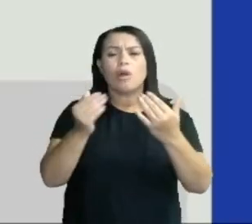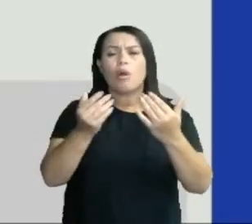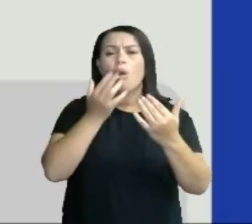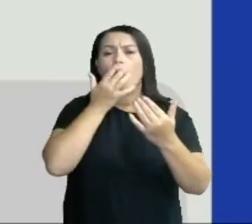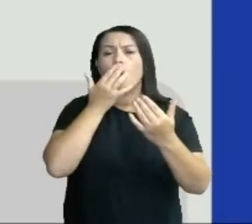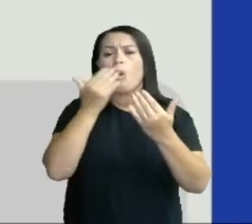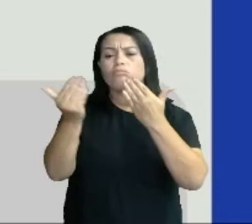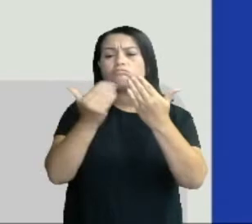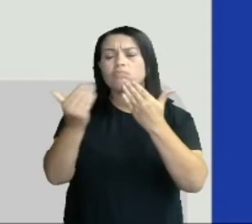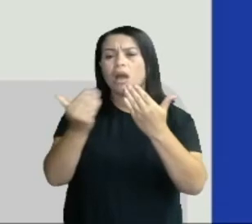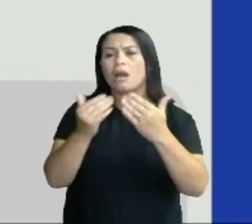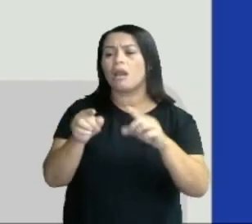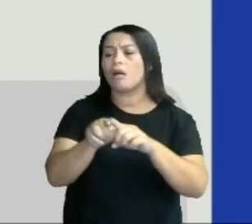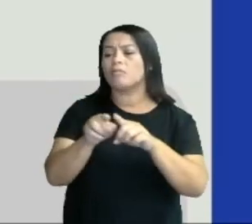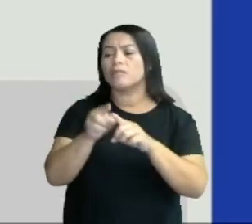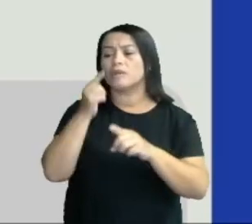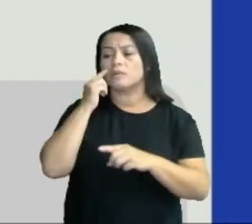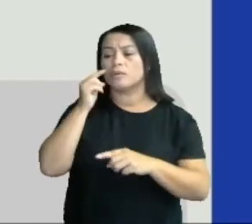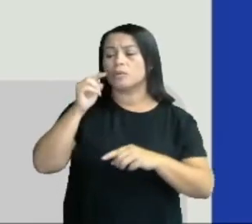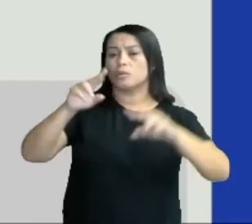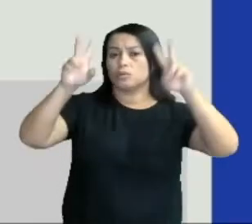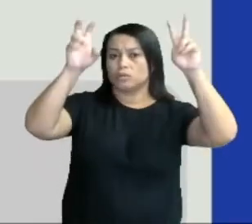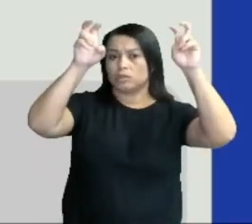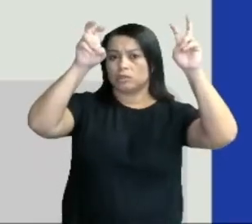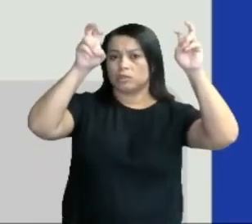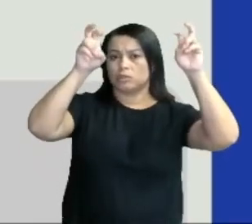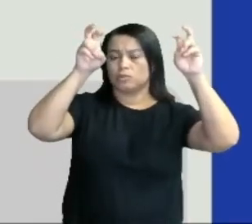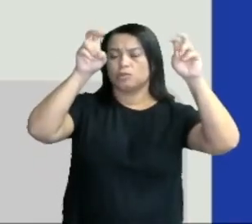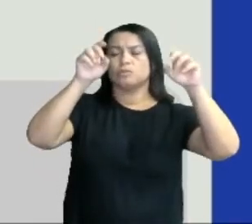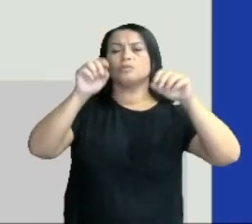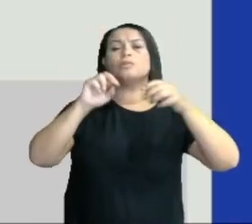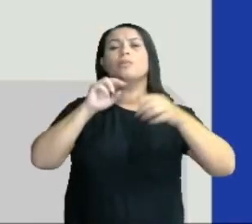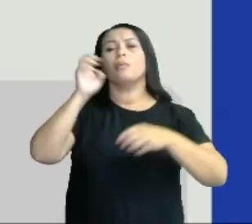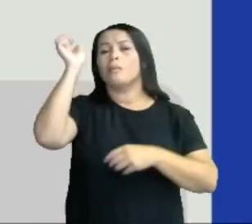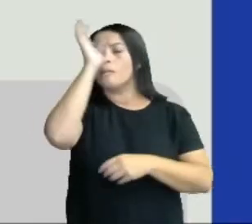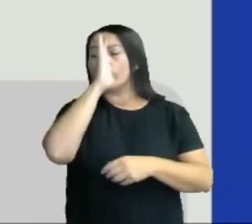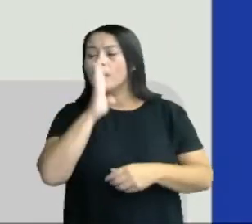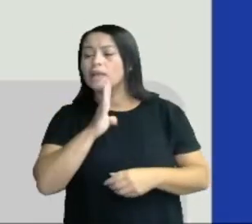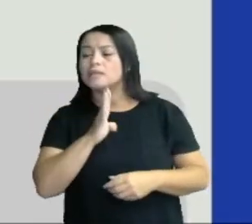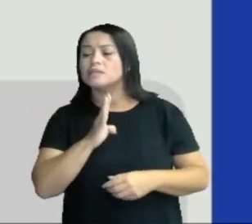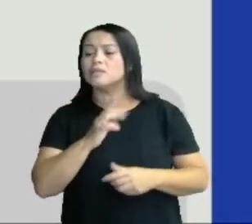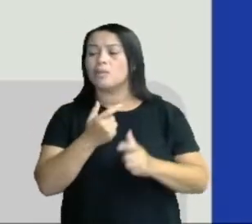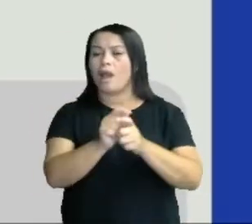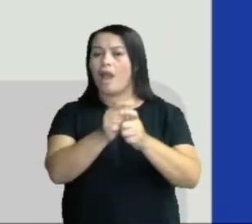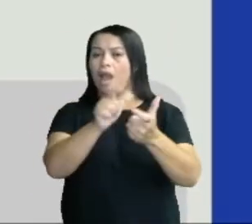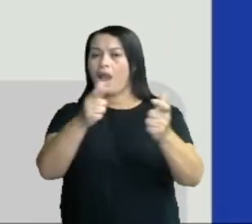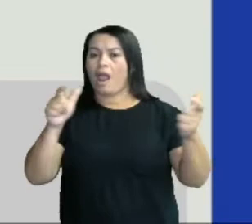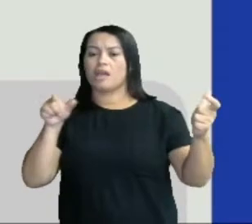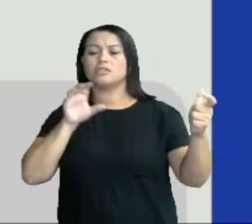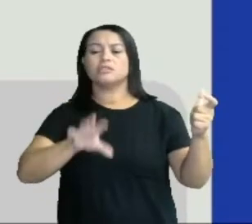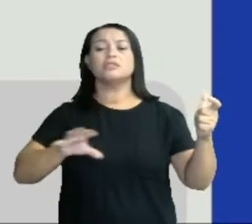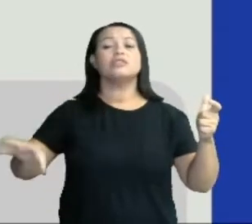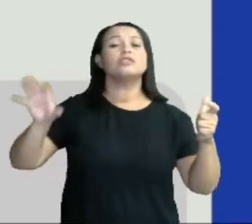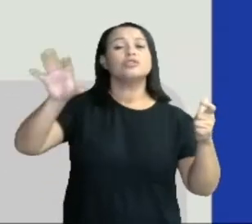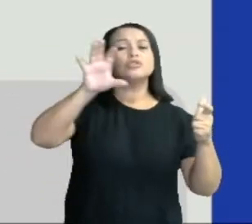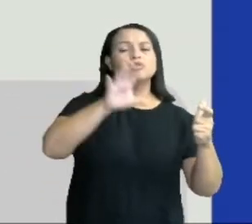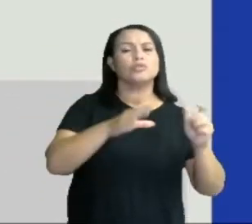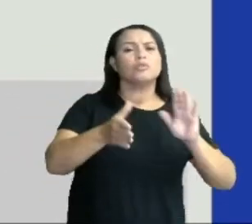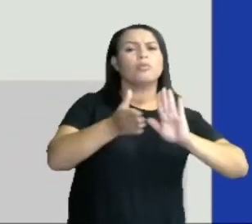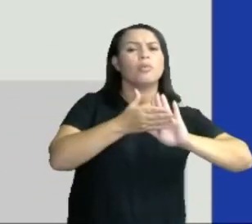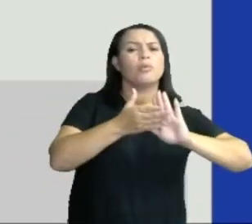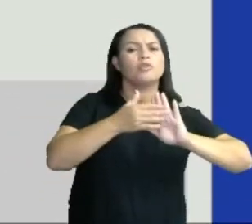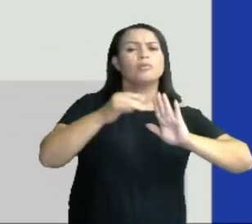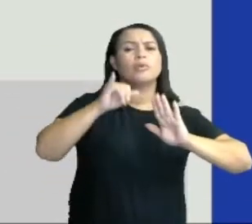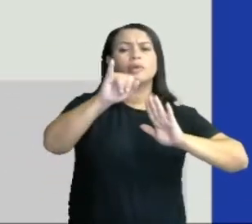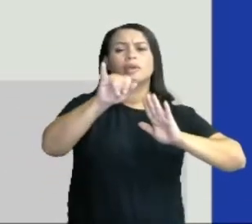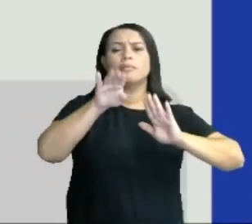título, nesse caso aí desse mapa, Brasil, grandes regiões, seriam as regiões, né, geográficas propostas pelo IBGE, né,